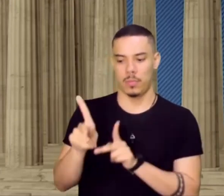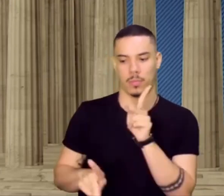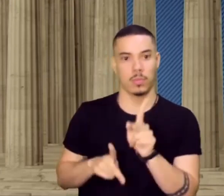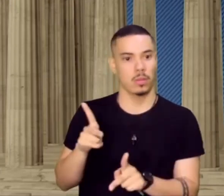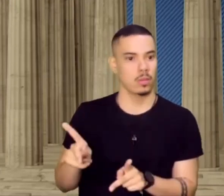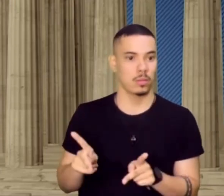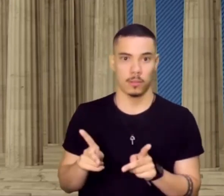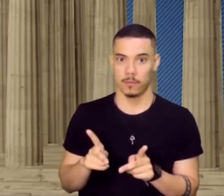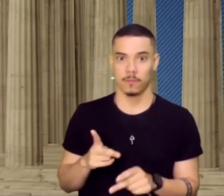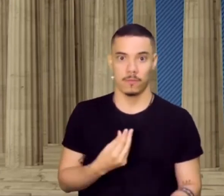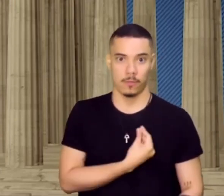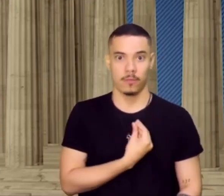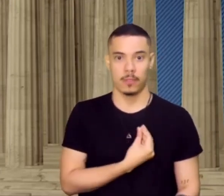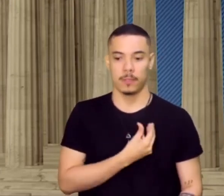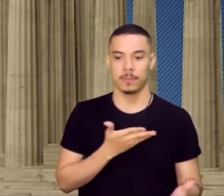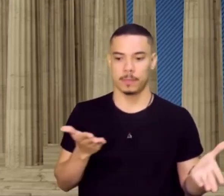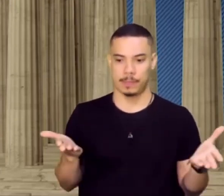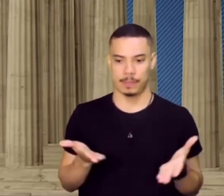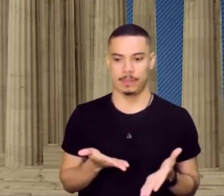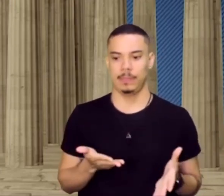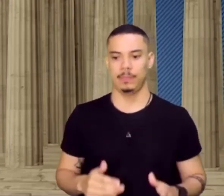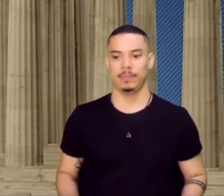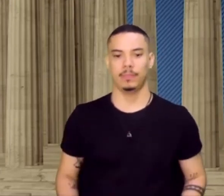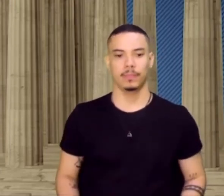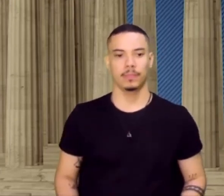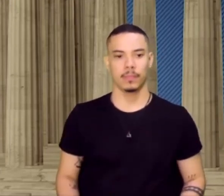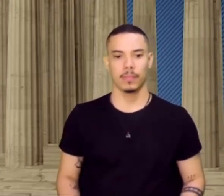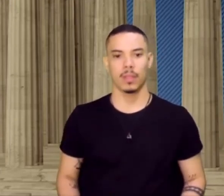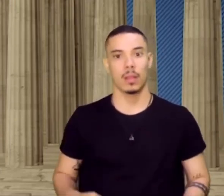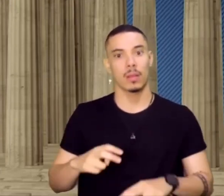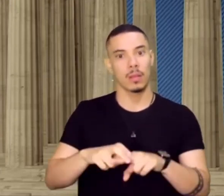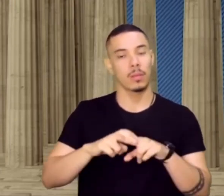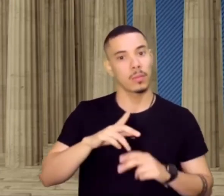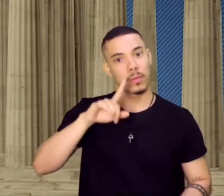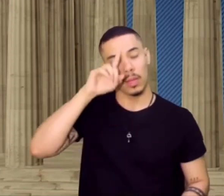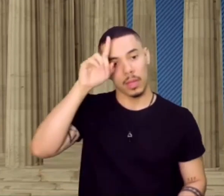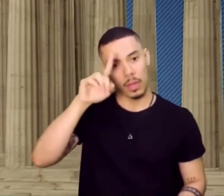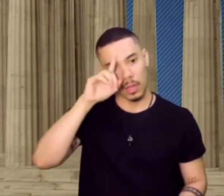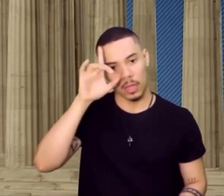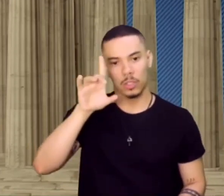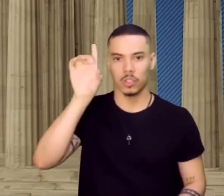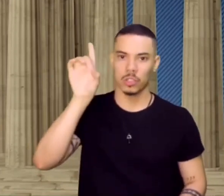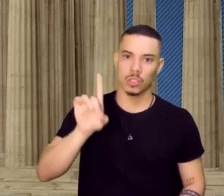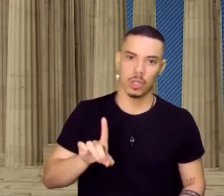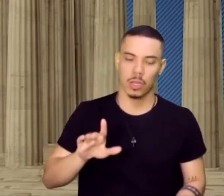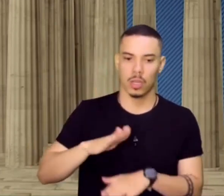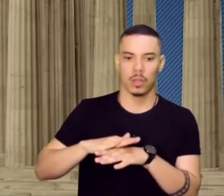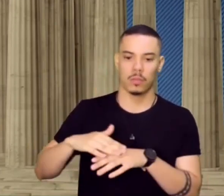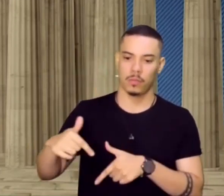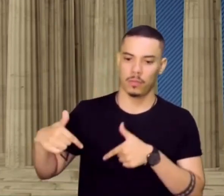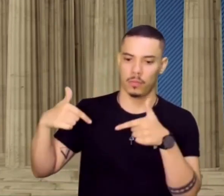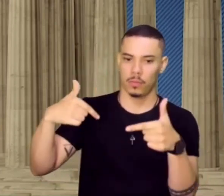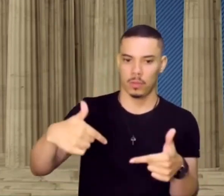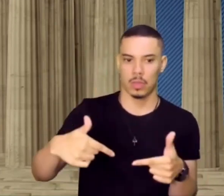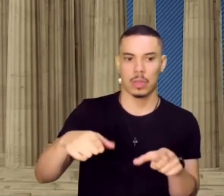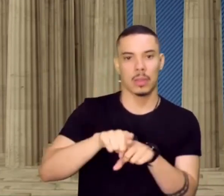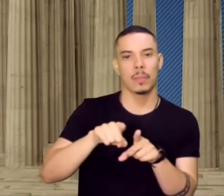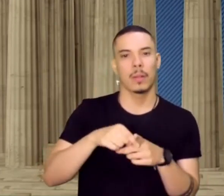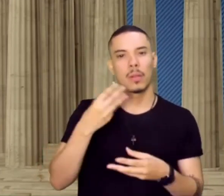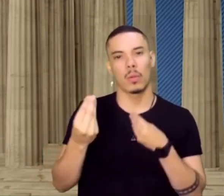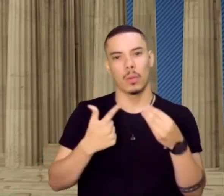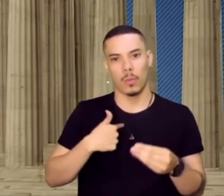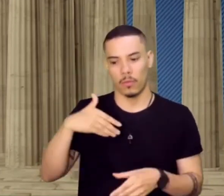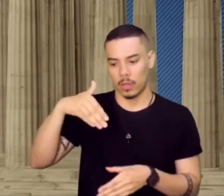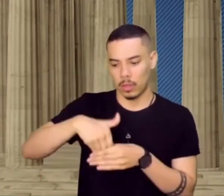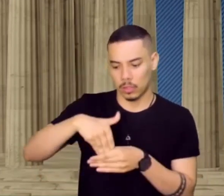estão vivenciando elas. Então, eles vão criando, voltado pelos direitos, pelos deveres, pela forma de eleger,